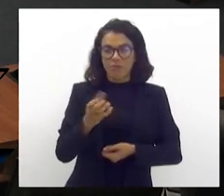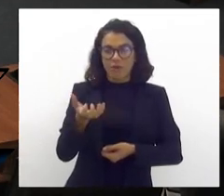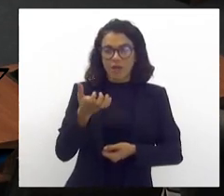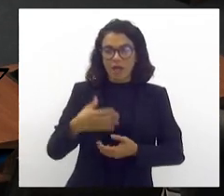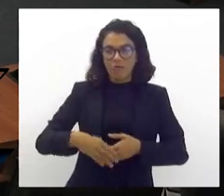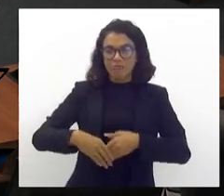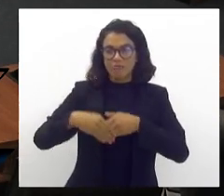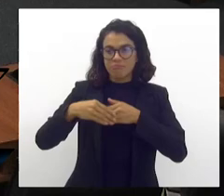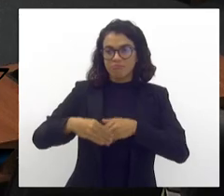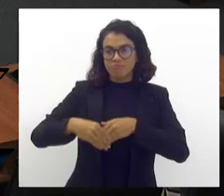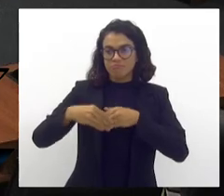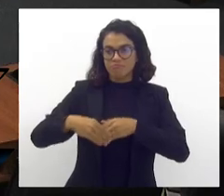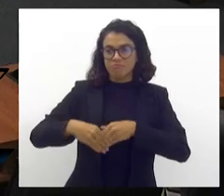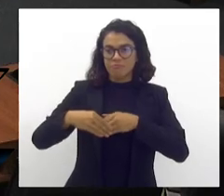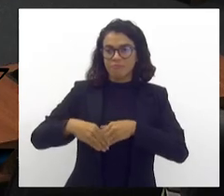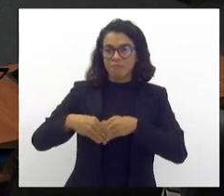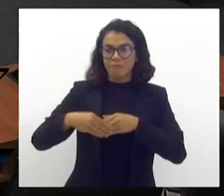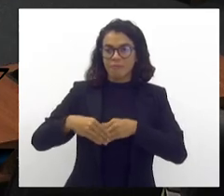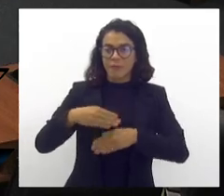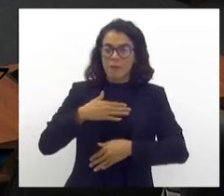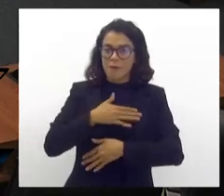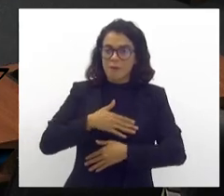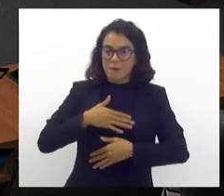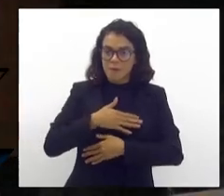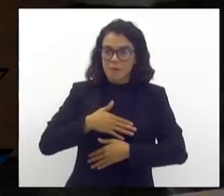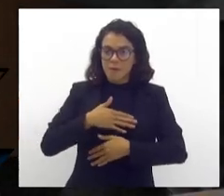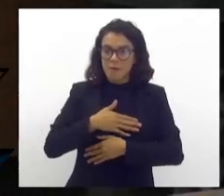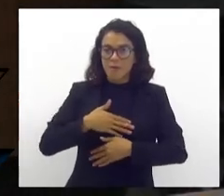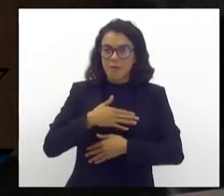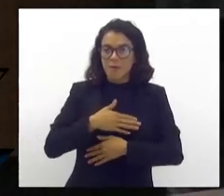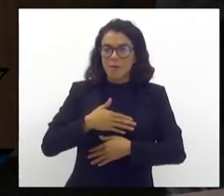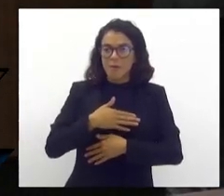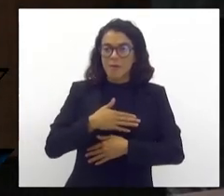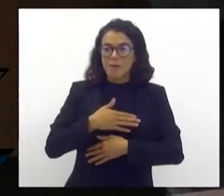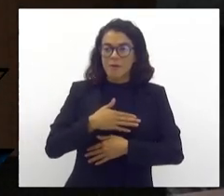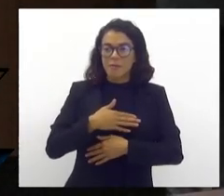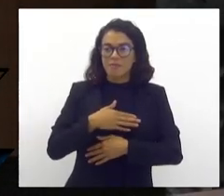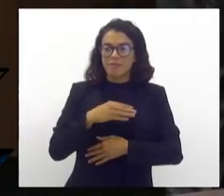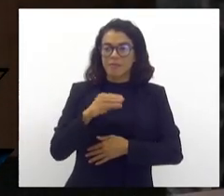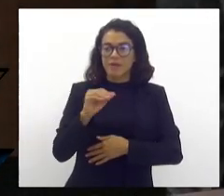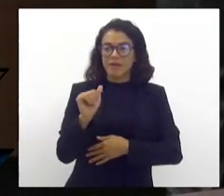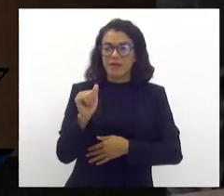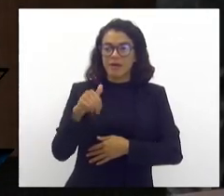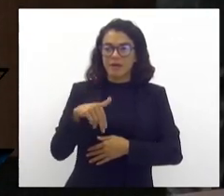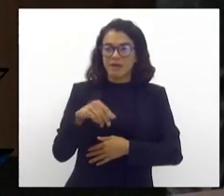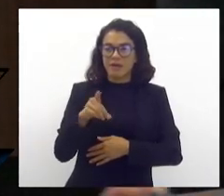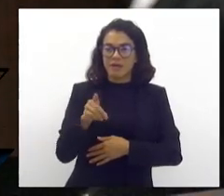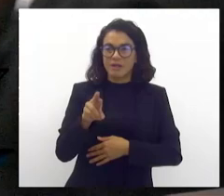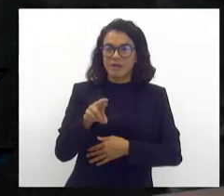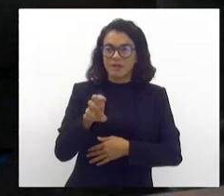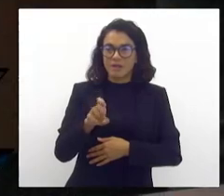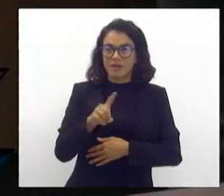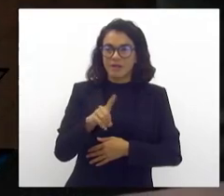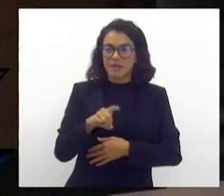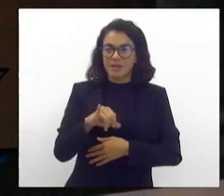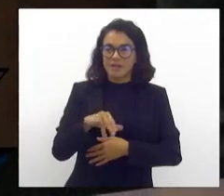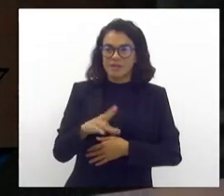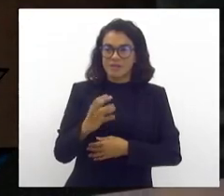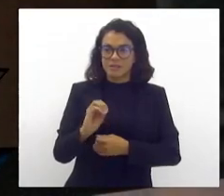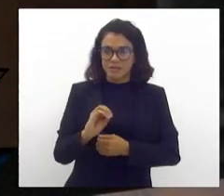isso, só um minutinho. O Andrezinho Siciliano. Andrezinho, chega aí.